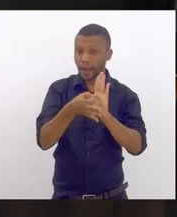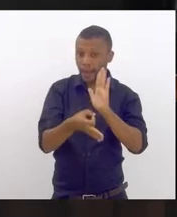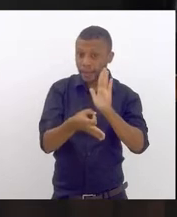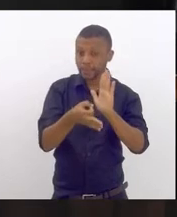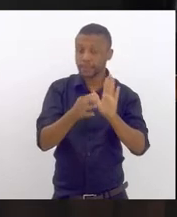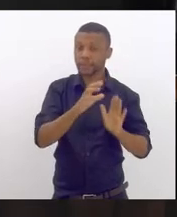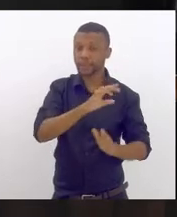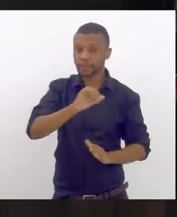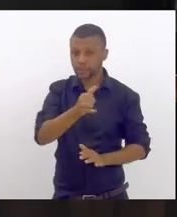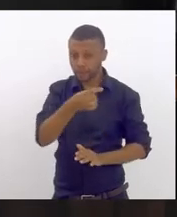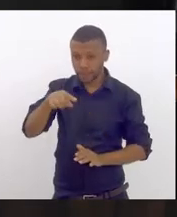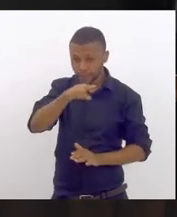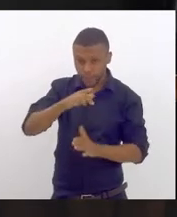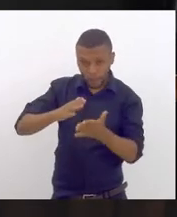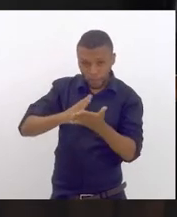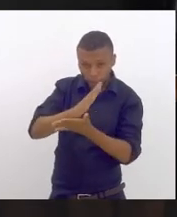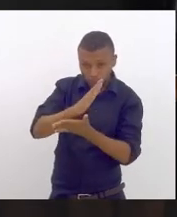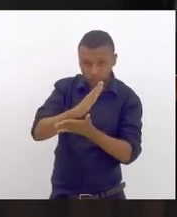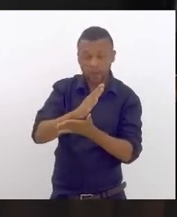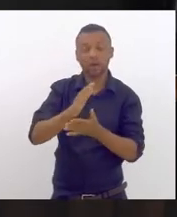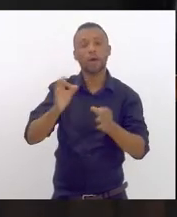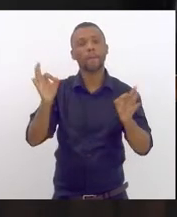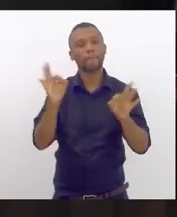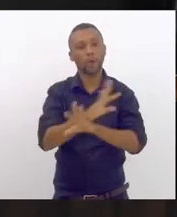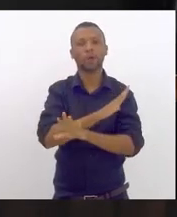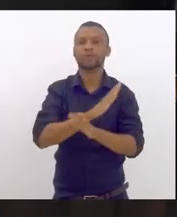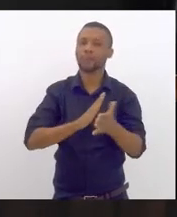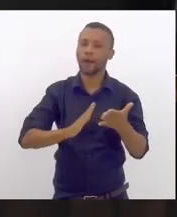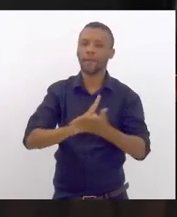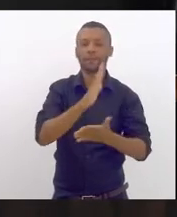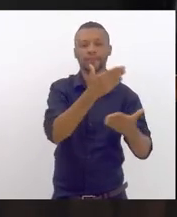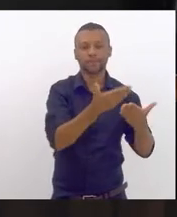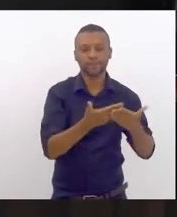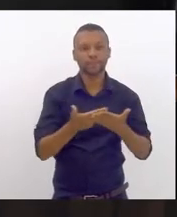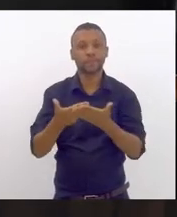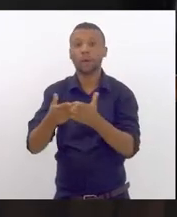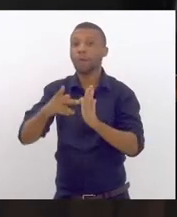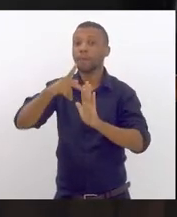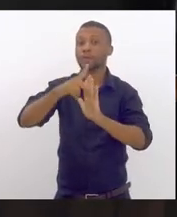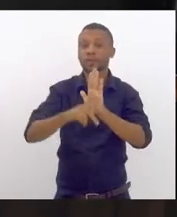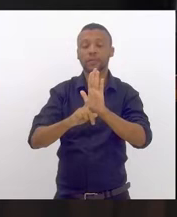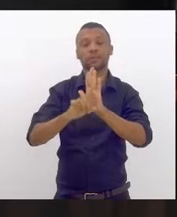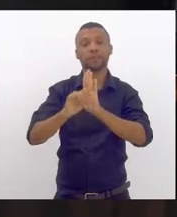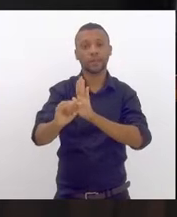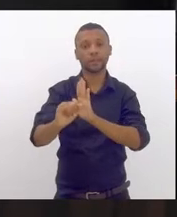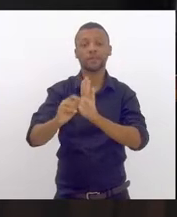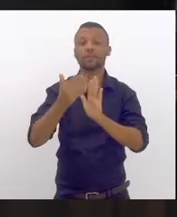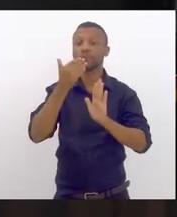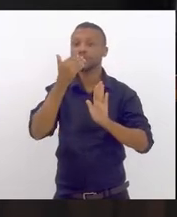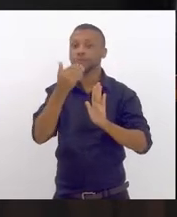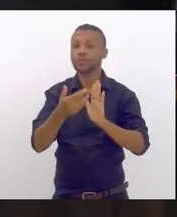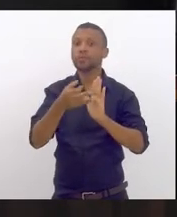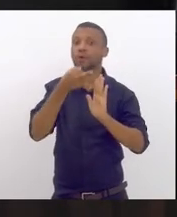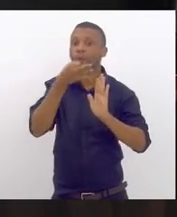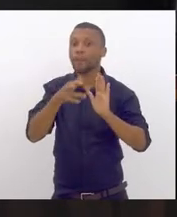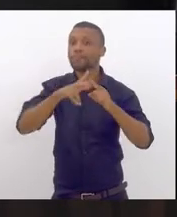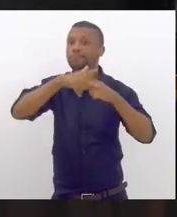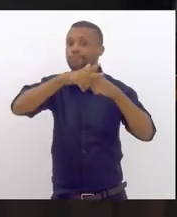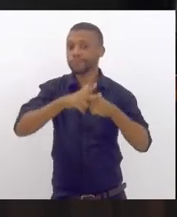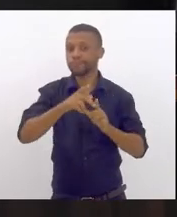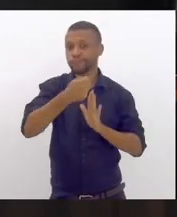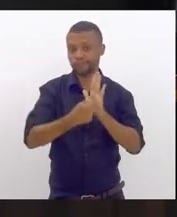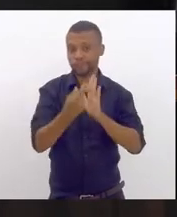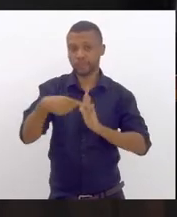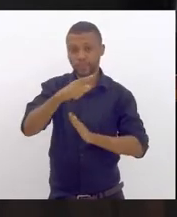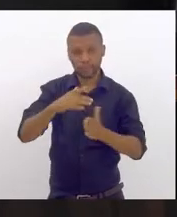e Justiça, senhores que aprovam, permaneçam como estão, aprovado o projeto assim emendado. Senhores que